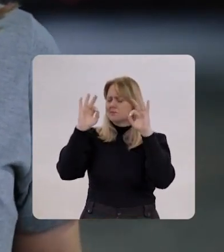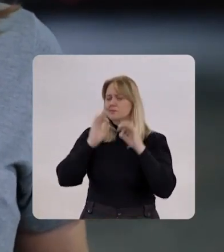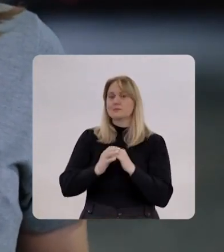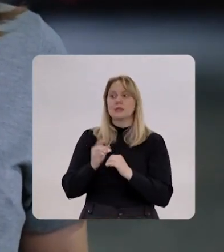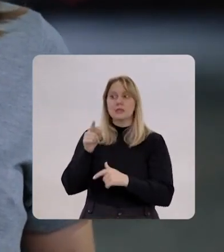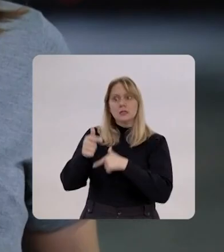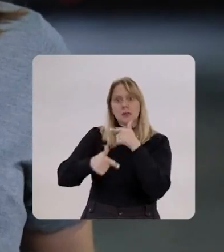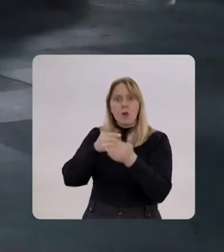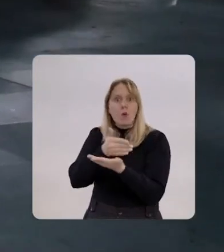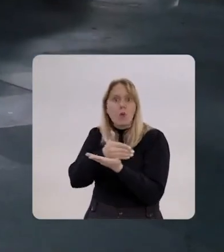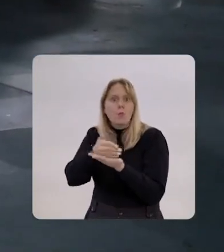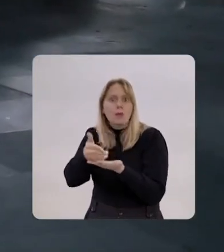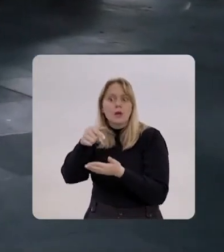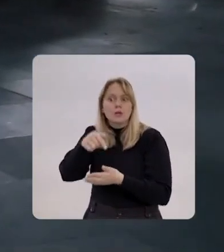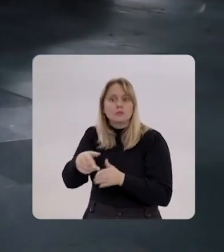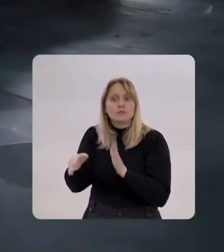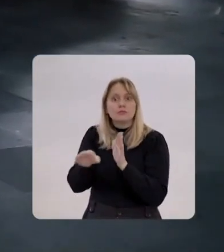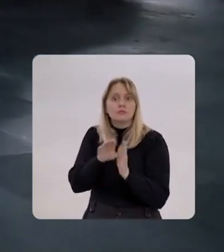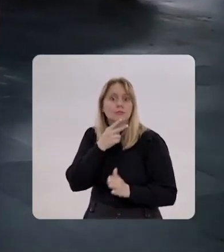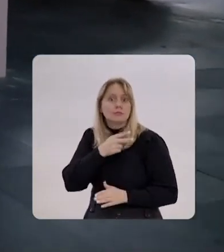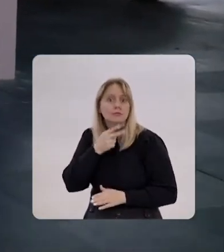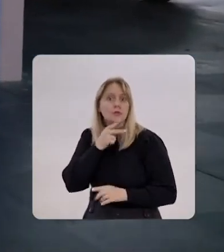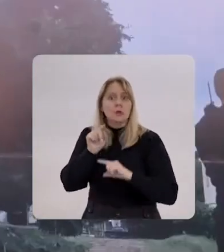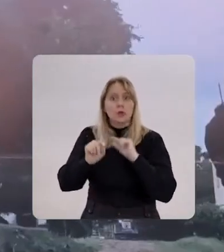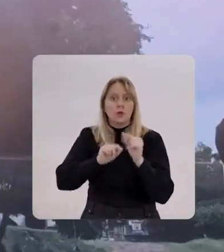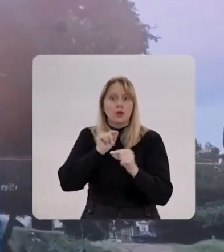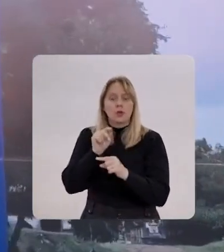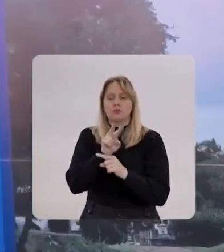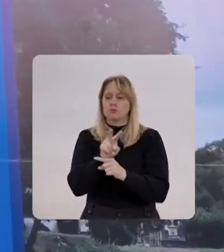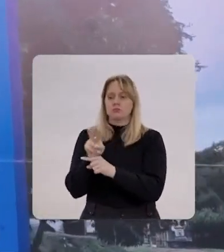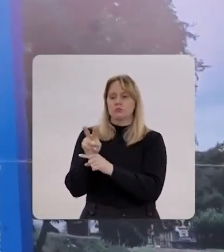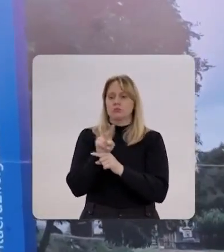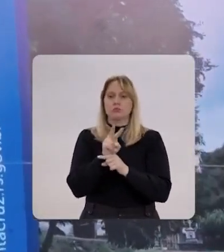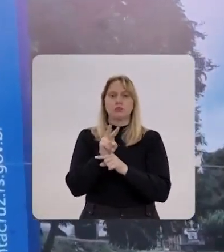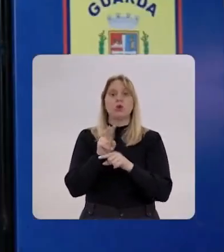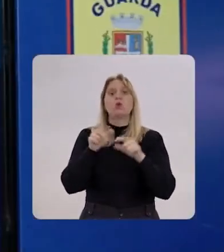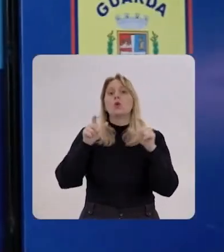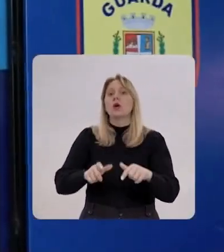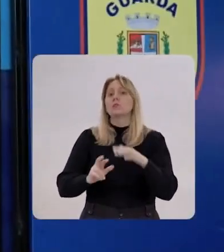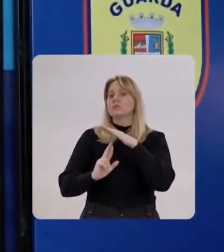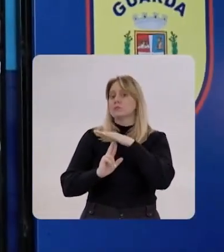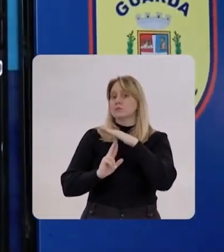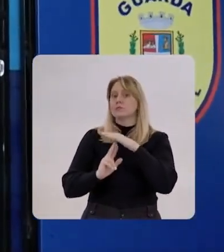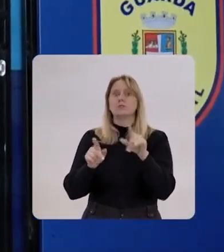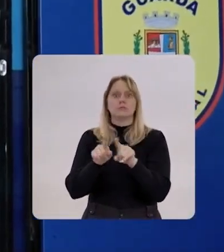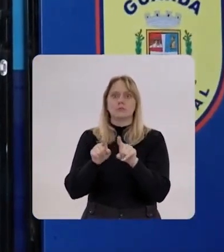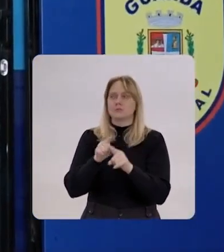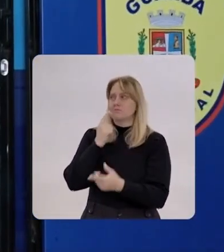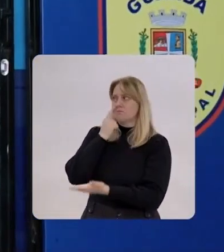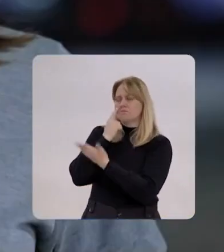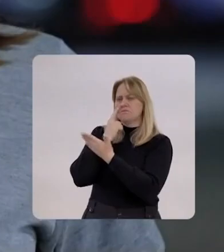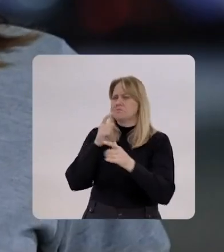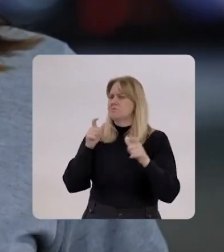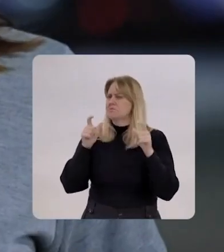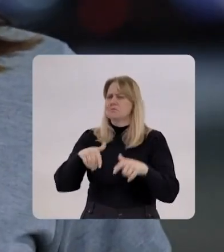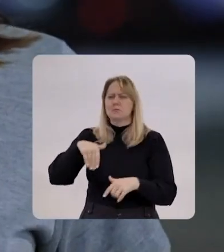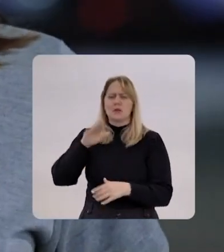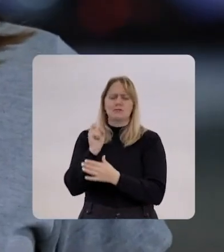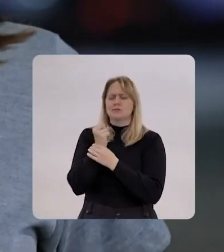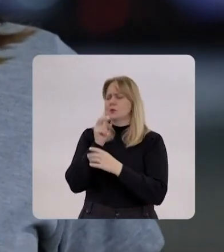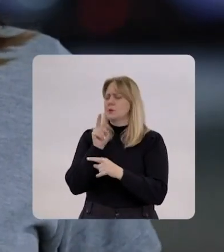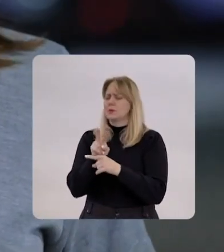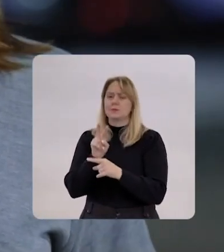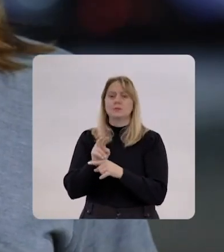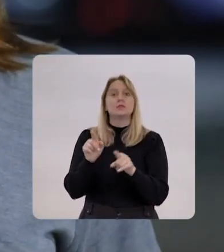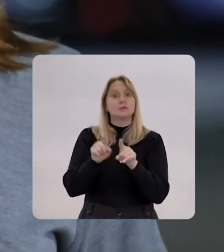começa bem na chegada de Santa Cruz, com a instalação da Guarda Municipal na estação rodoviária, que tornou o local muito mais protegido. Em linha Santa